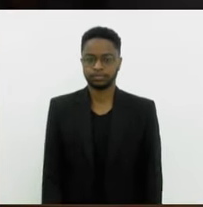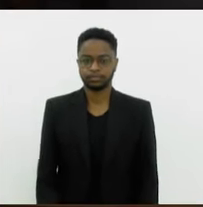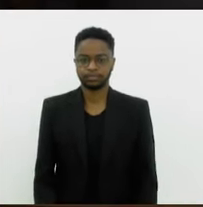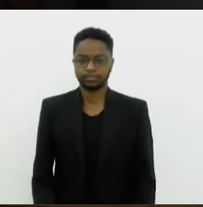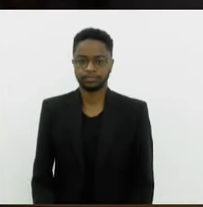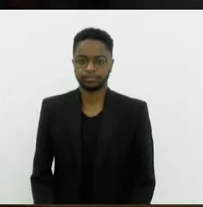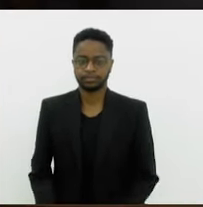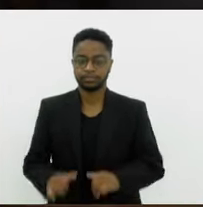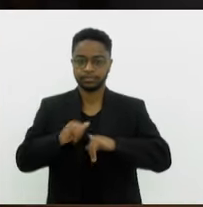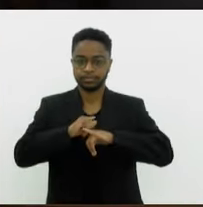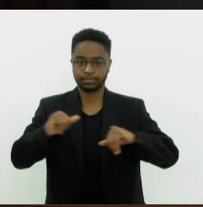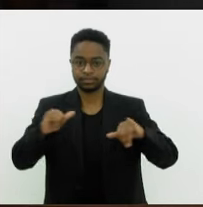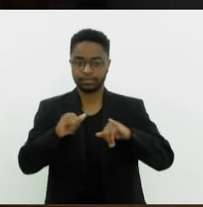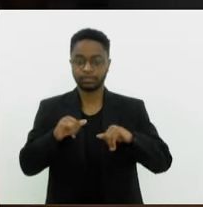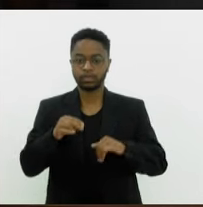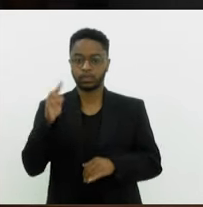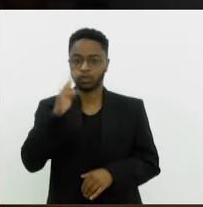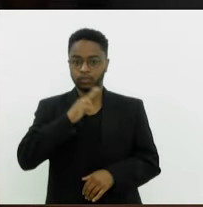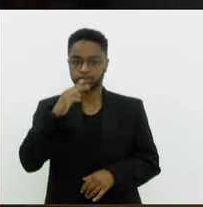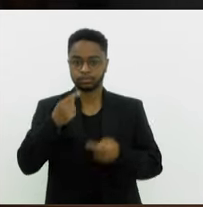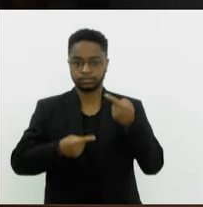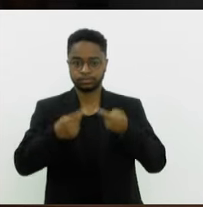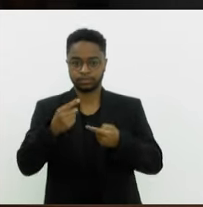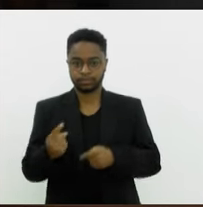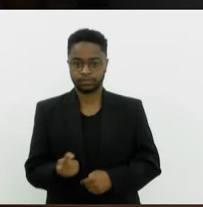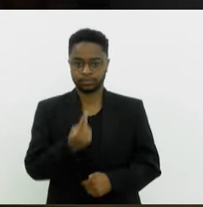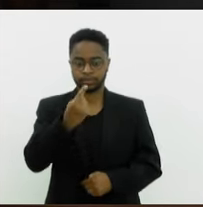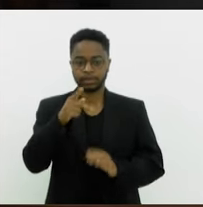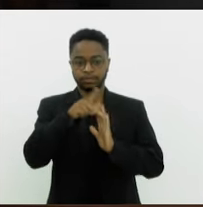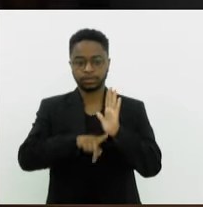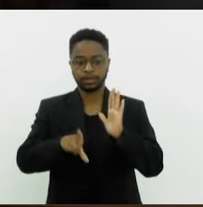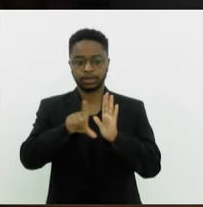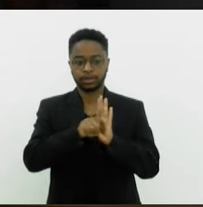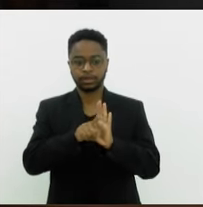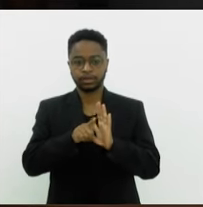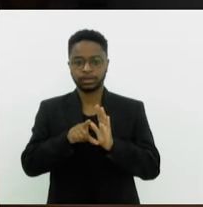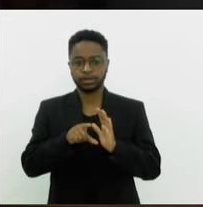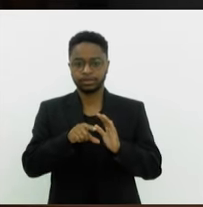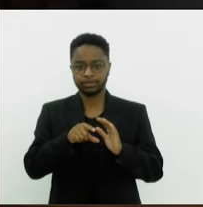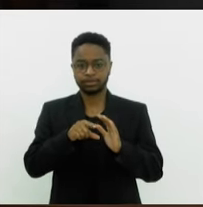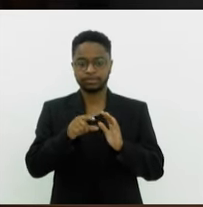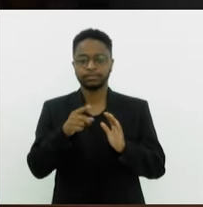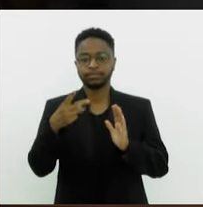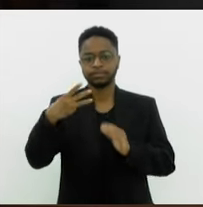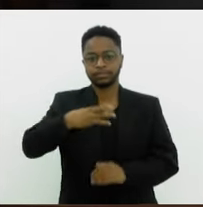Anuncio, em regime de urgência, em discussão única, projeto de lei número